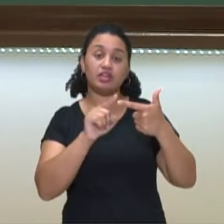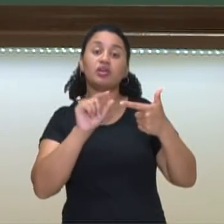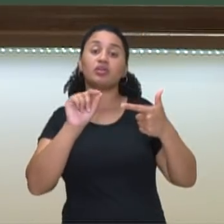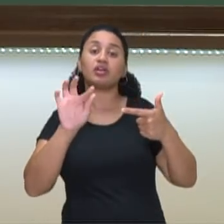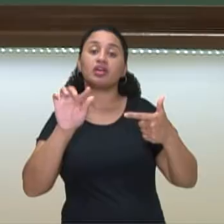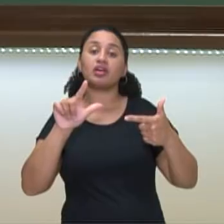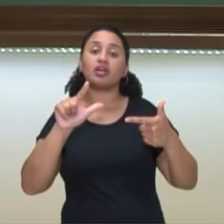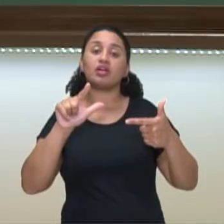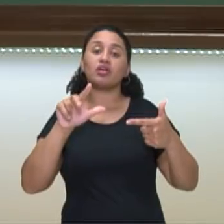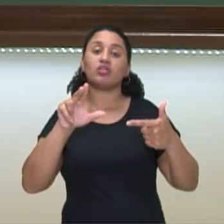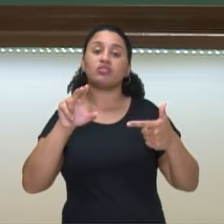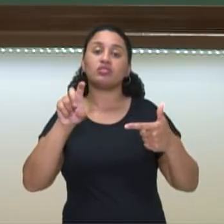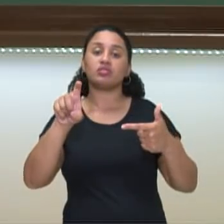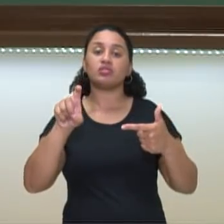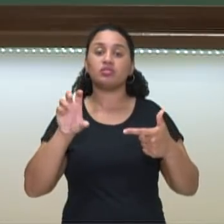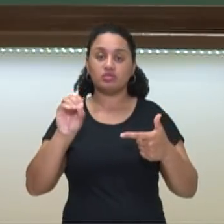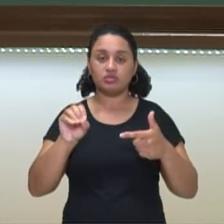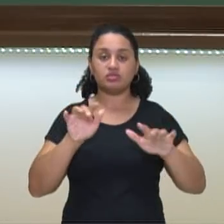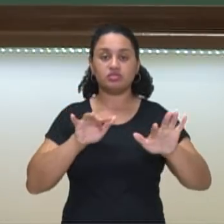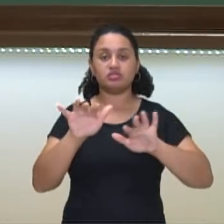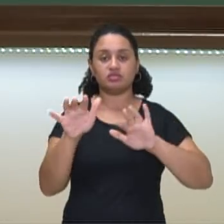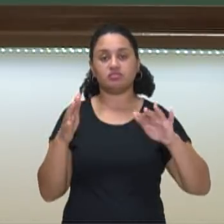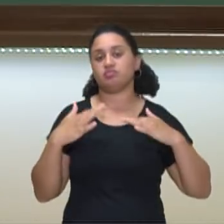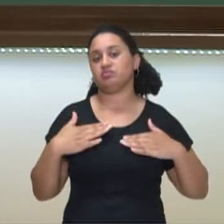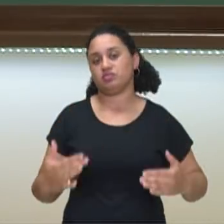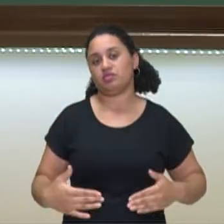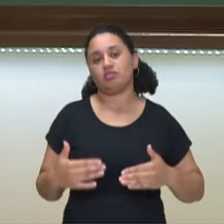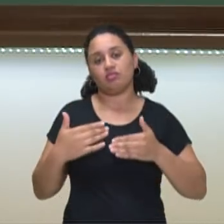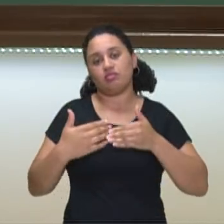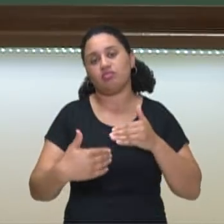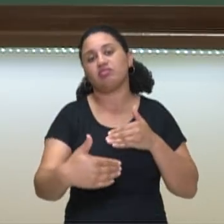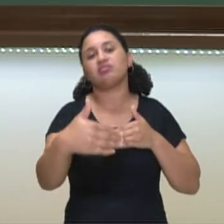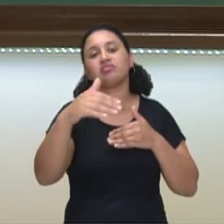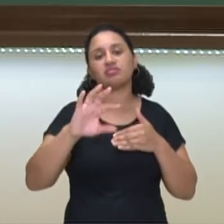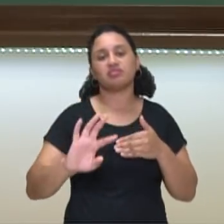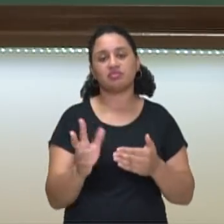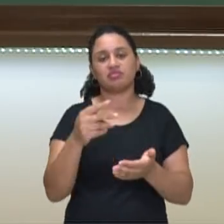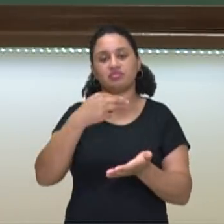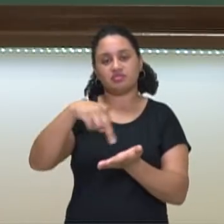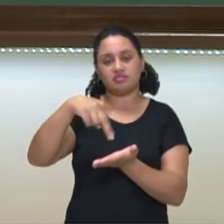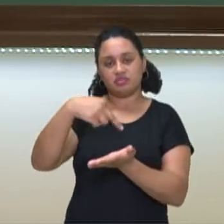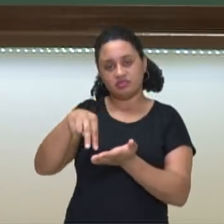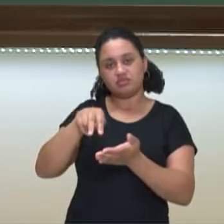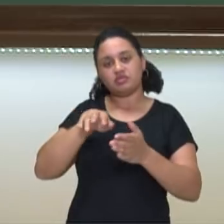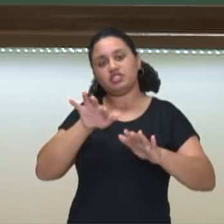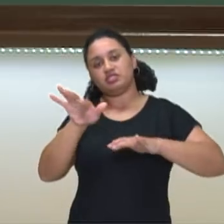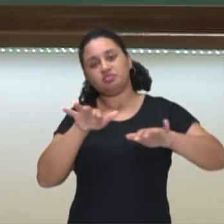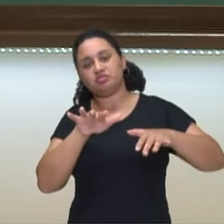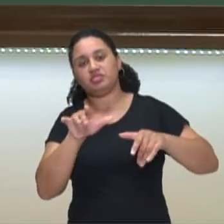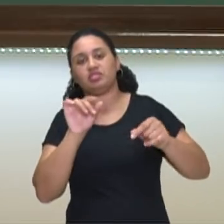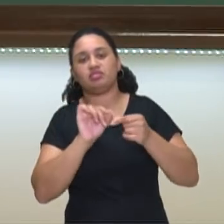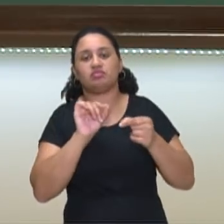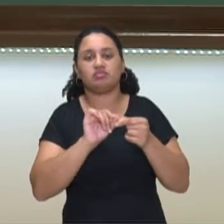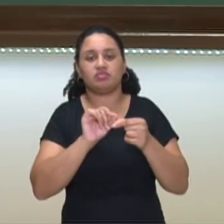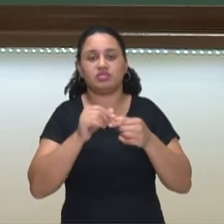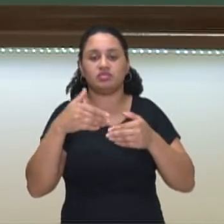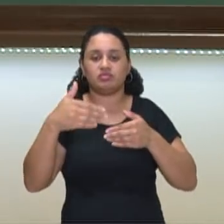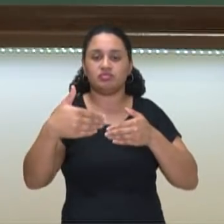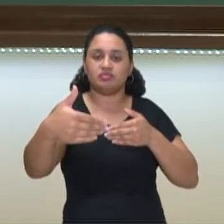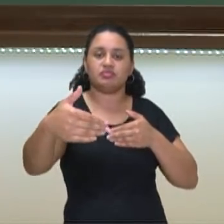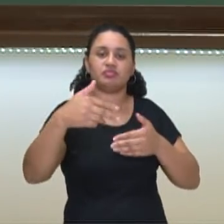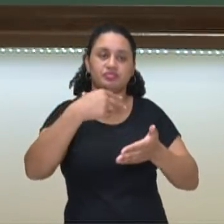de movimentação do meu corpo ao longo da dança, dos movimentos que eu vou gerando durante a